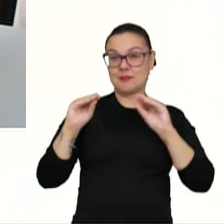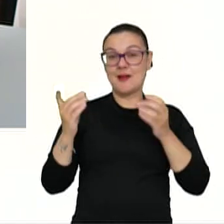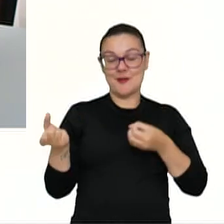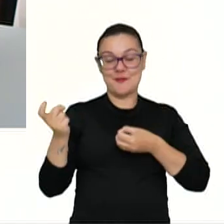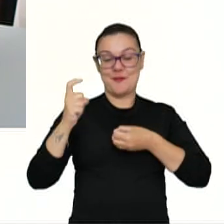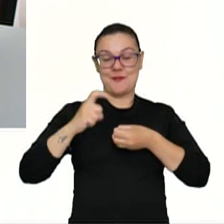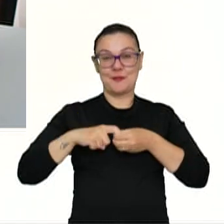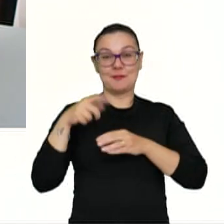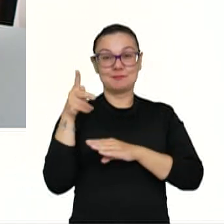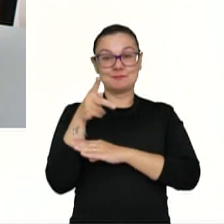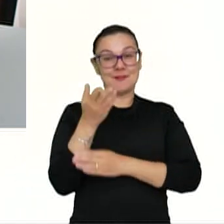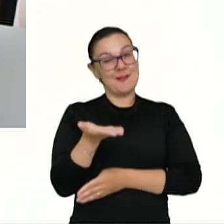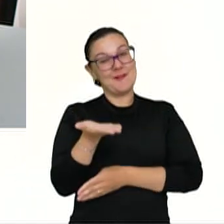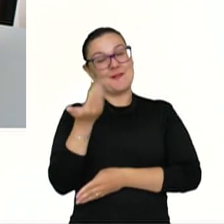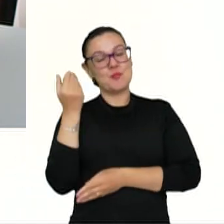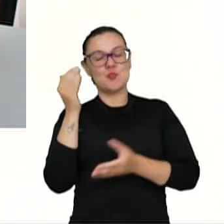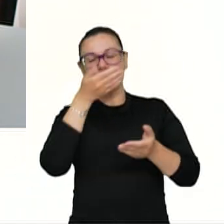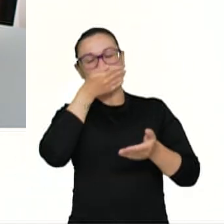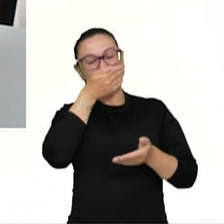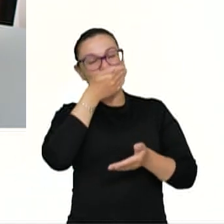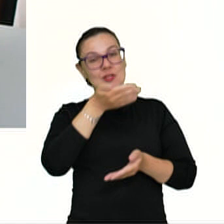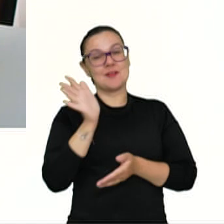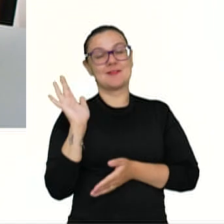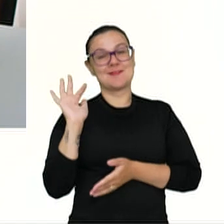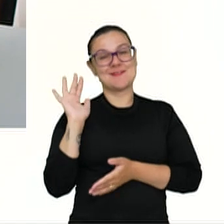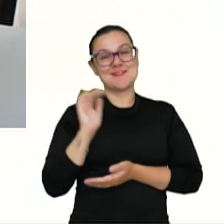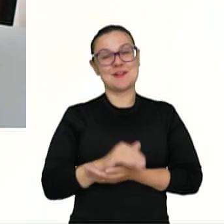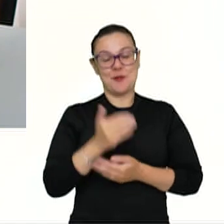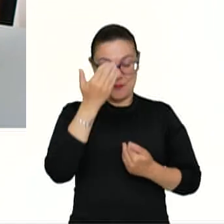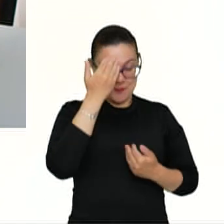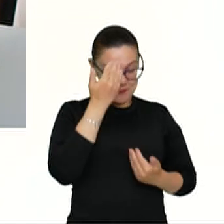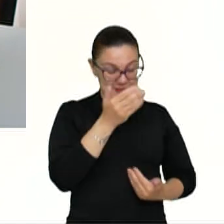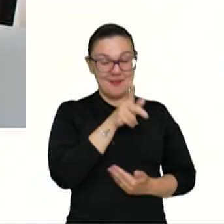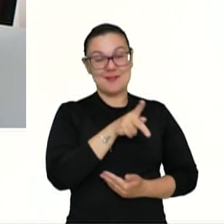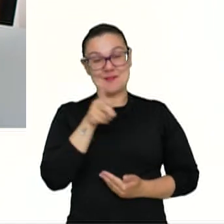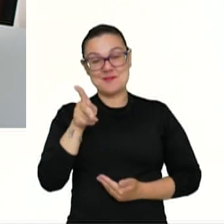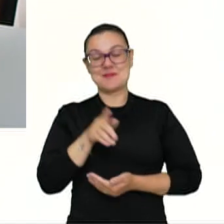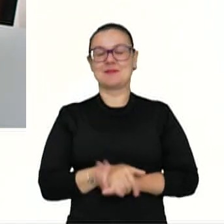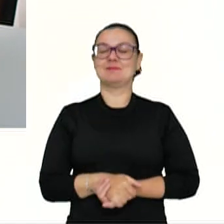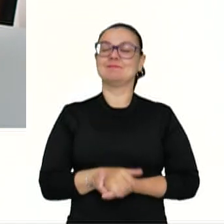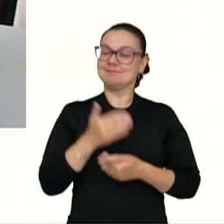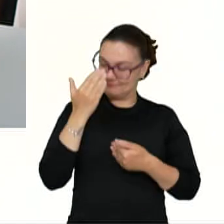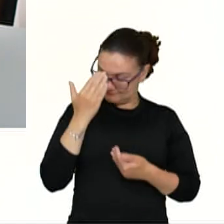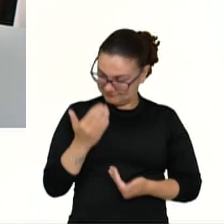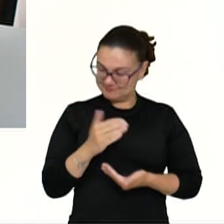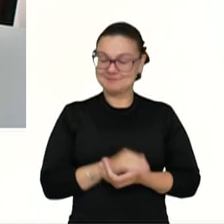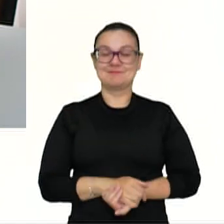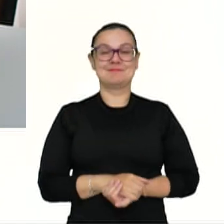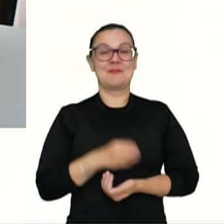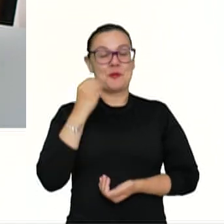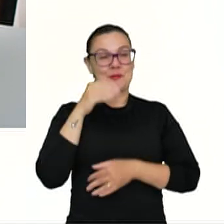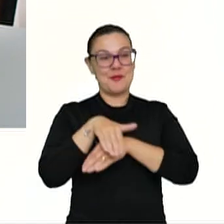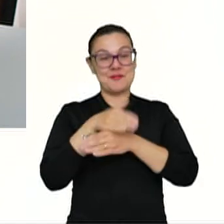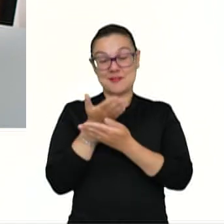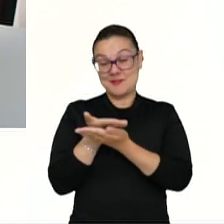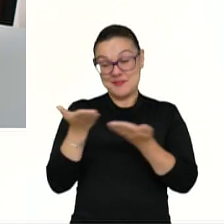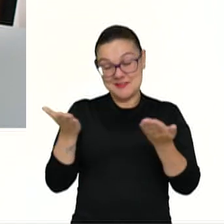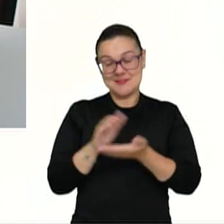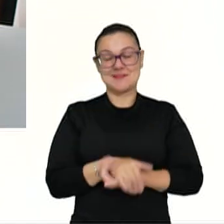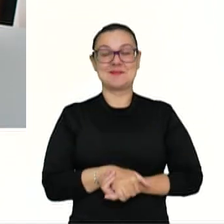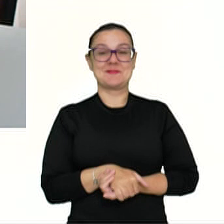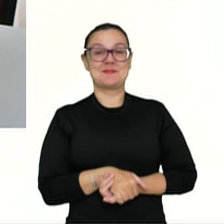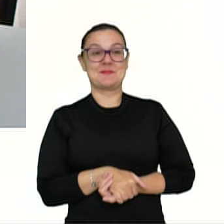sobre ele lá no estúdio, tá bom? Um beijo para vocês. Obrigada, professora Clarice, por tudo. Eu que agradeço a oportunidade de estar falando com vocês um